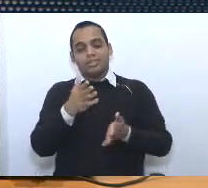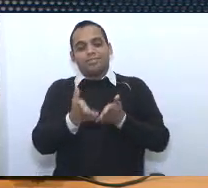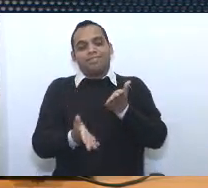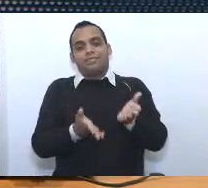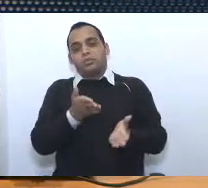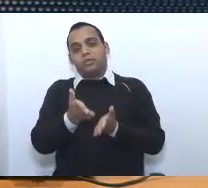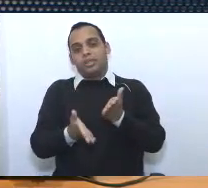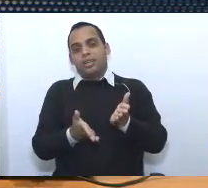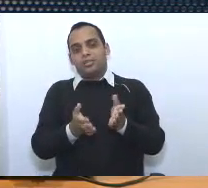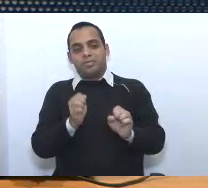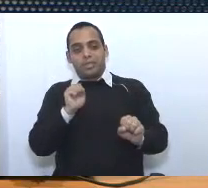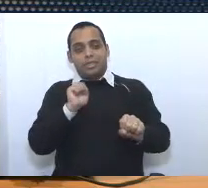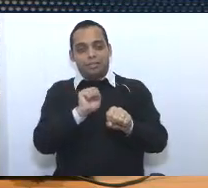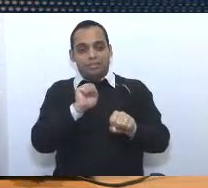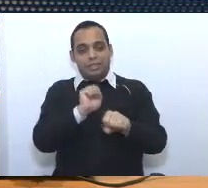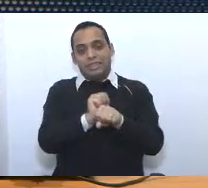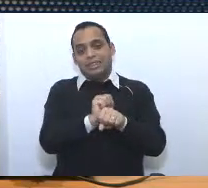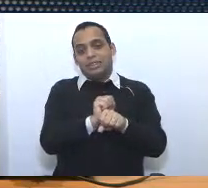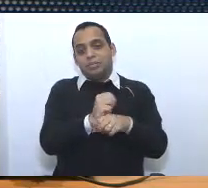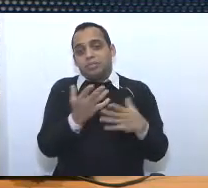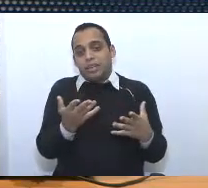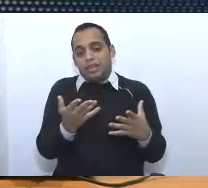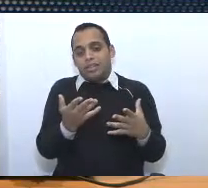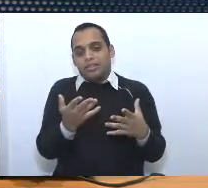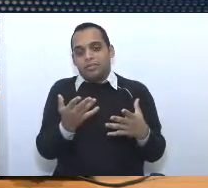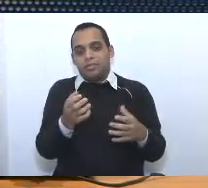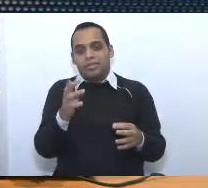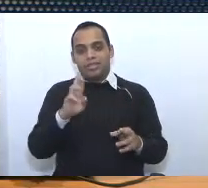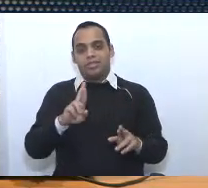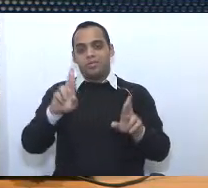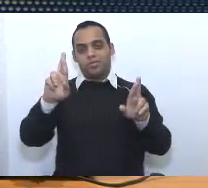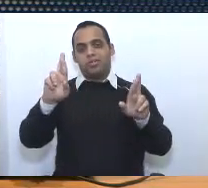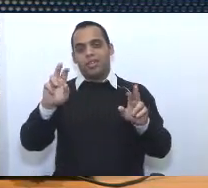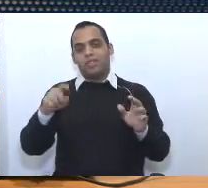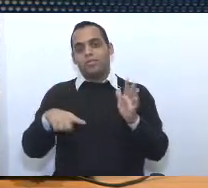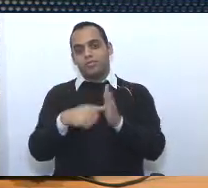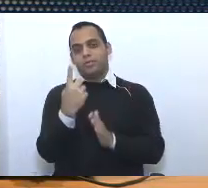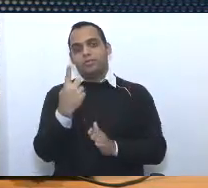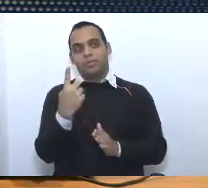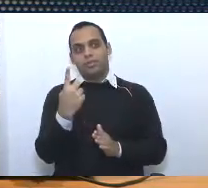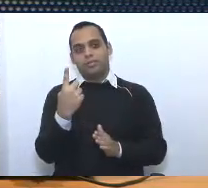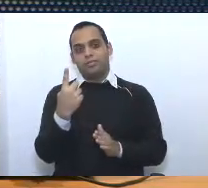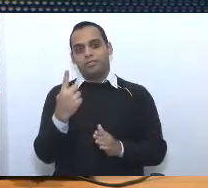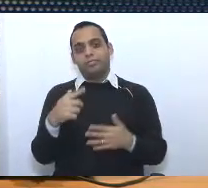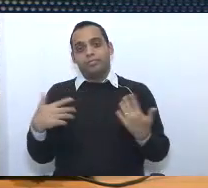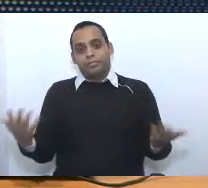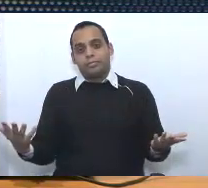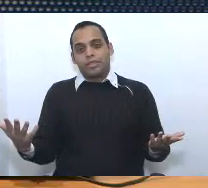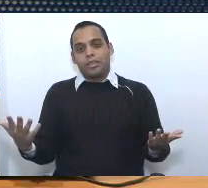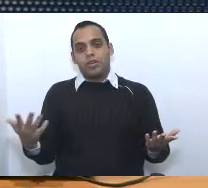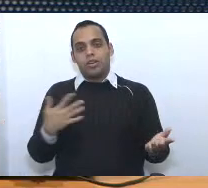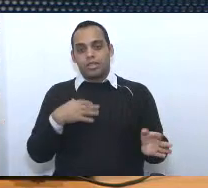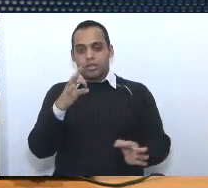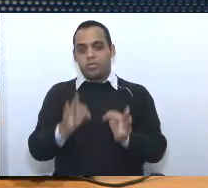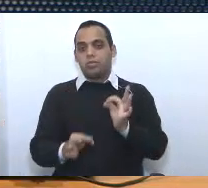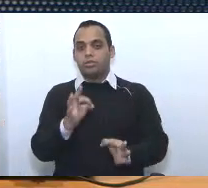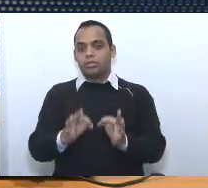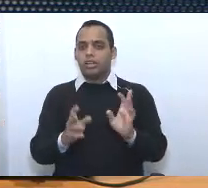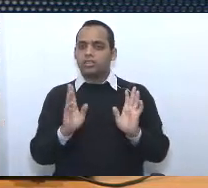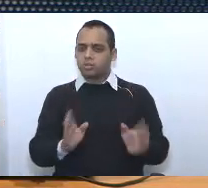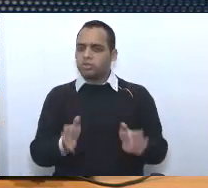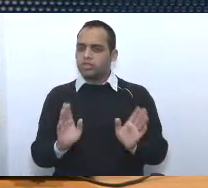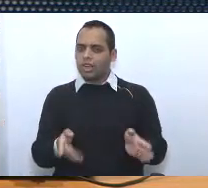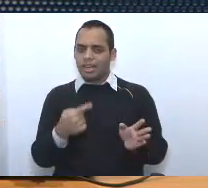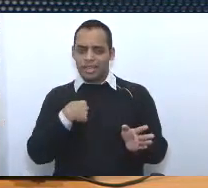não esbarre na questão da Lei da Responsabilidade Fiscal. Então, está o processo na Secretaria de Assuntos Jurídicos,